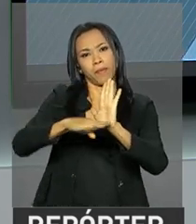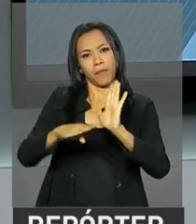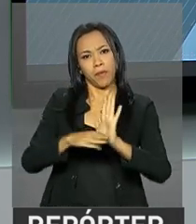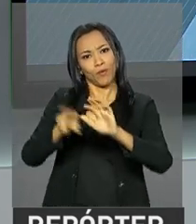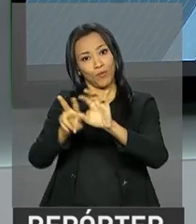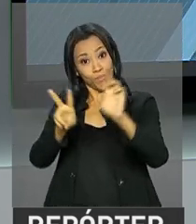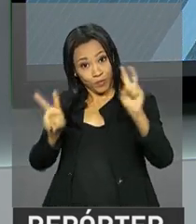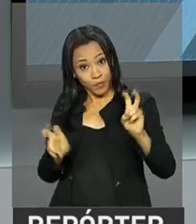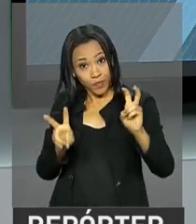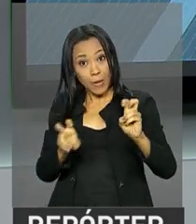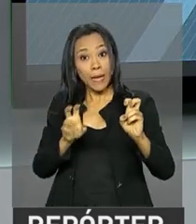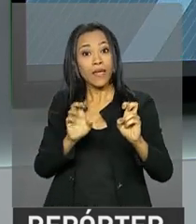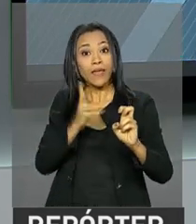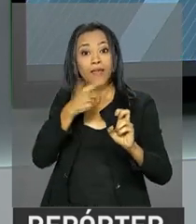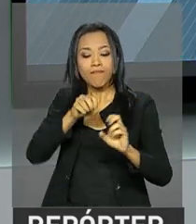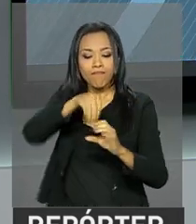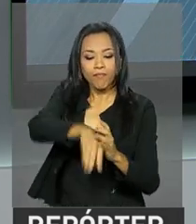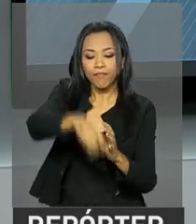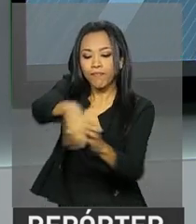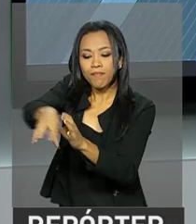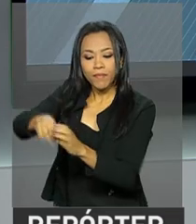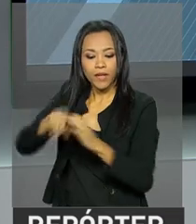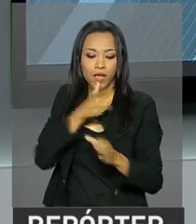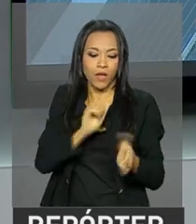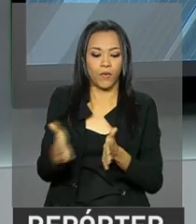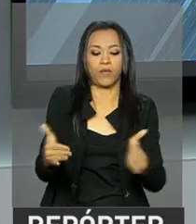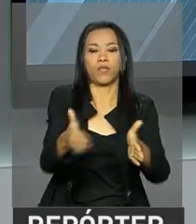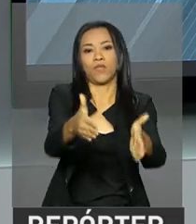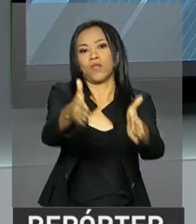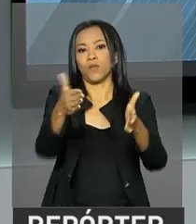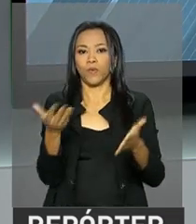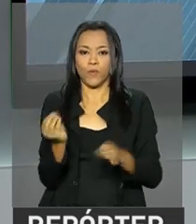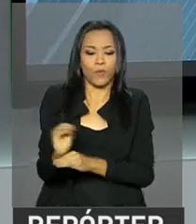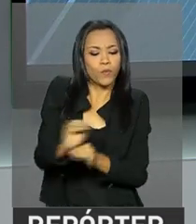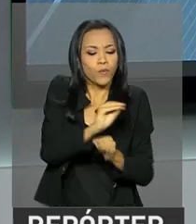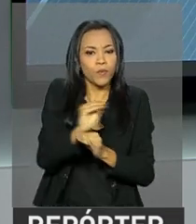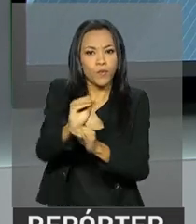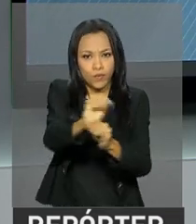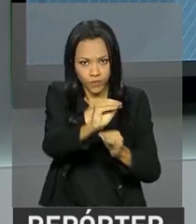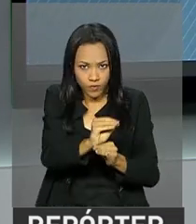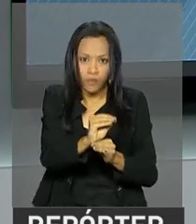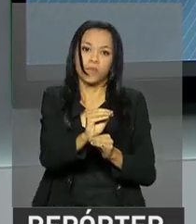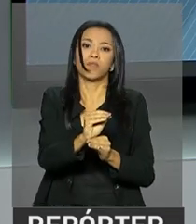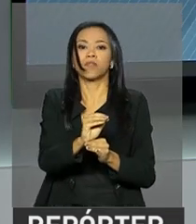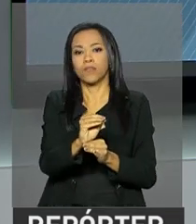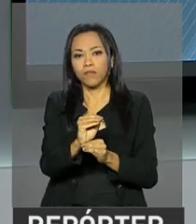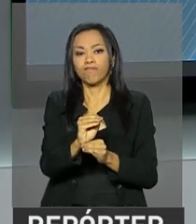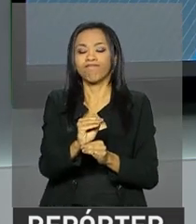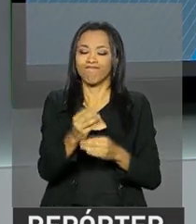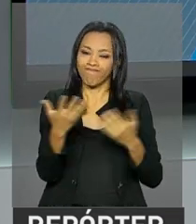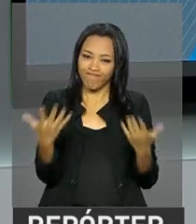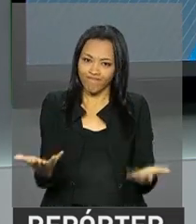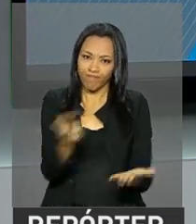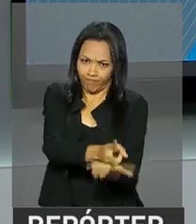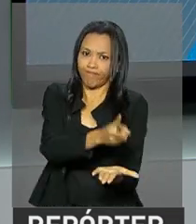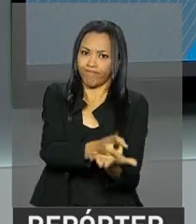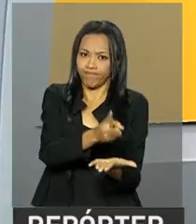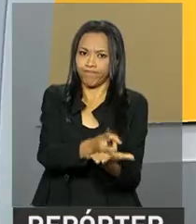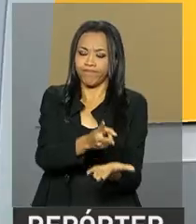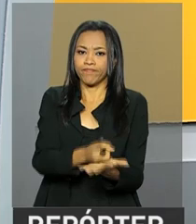de Rios, que pretende proteger e recuperar nascentes e áreas de preservação